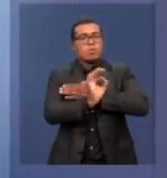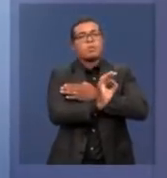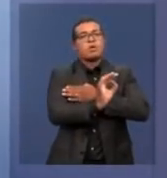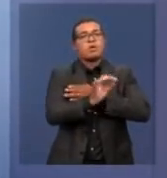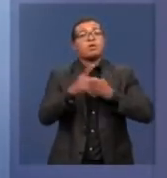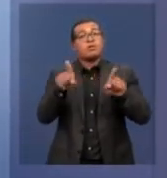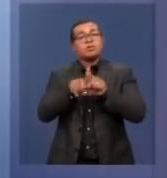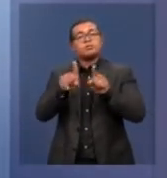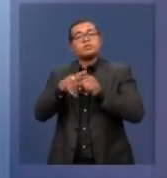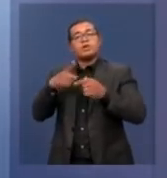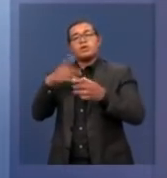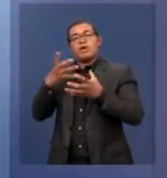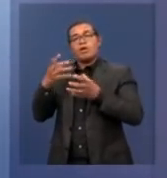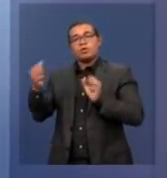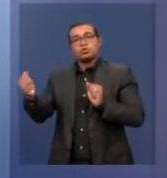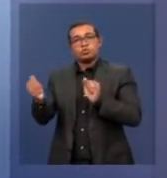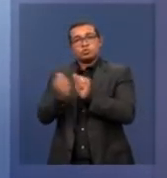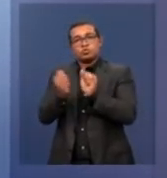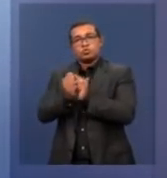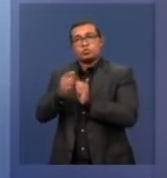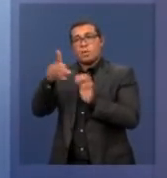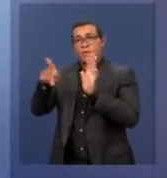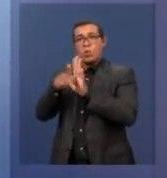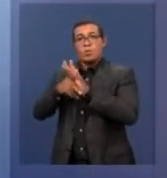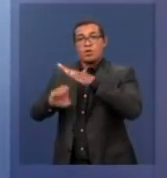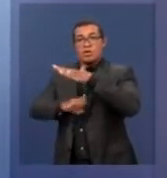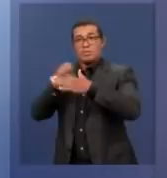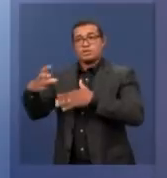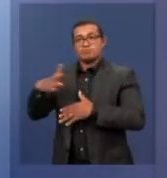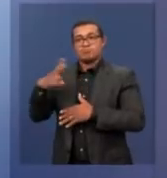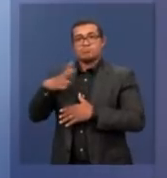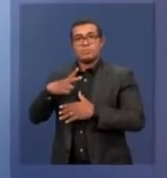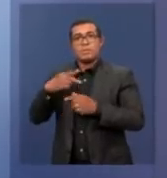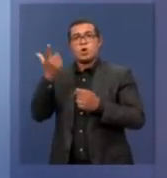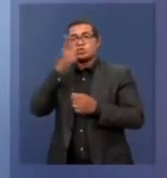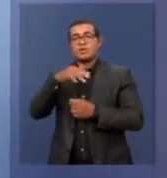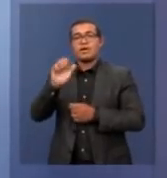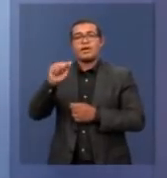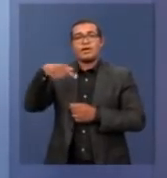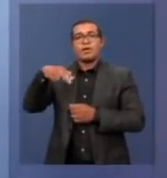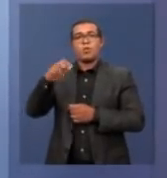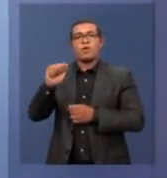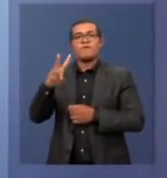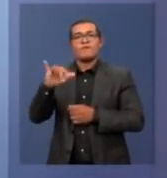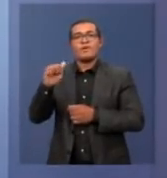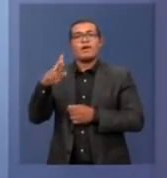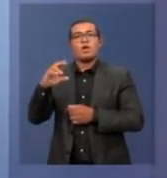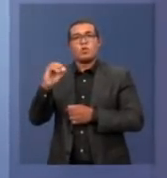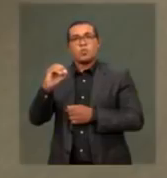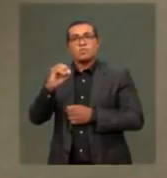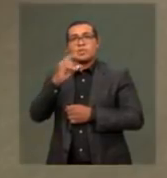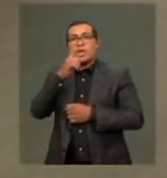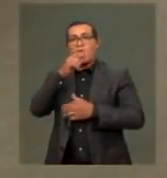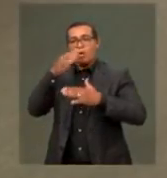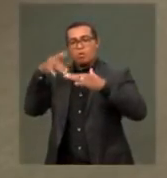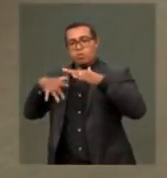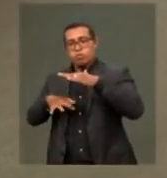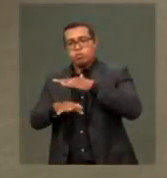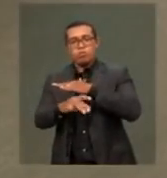com o setor privado para que coloquemos o aquaviário para poder funcionar e ajudar na mobilidade metropolitana